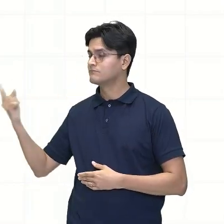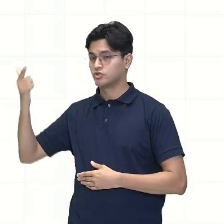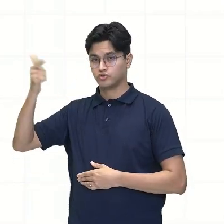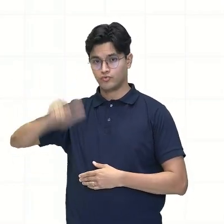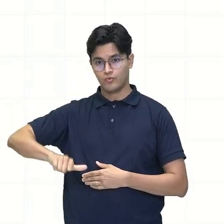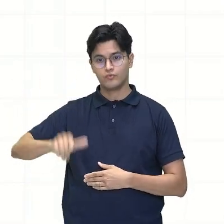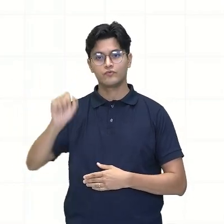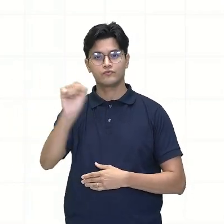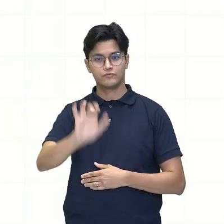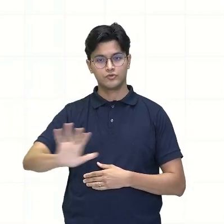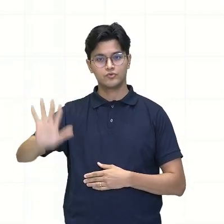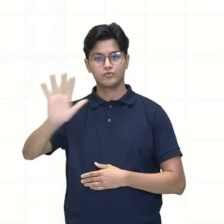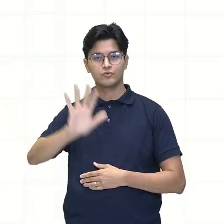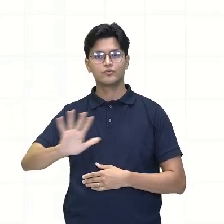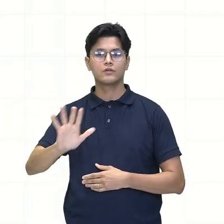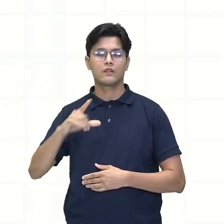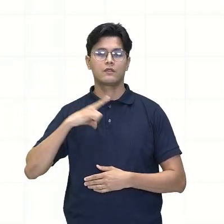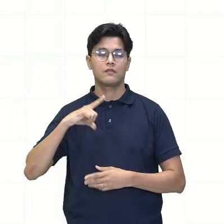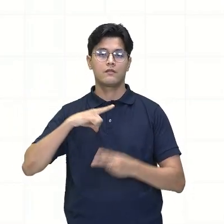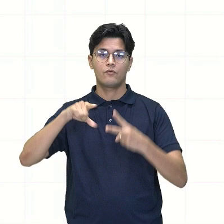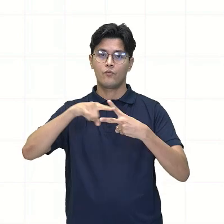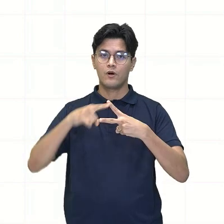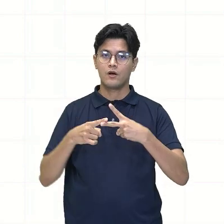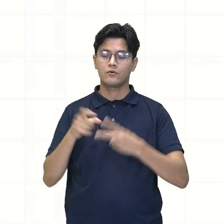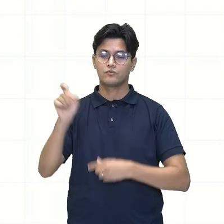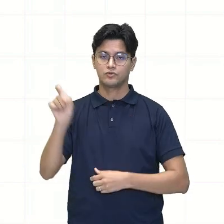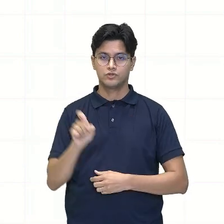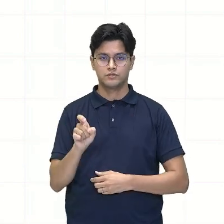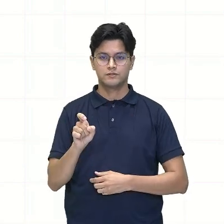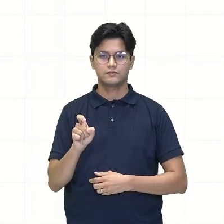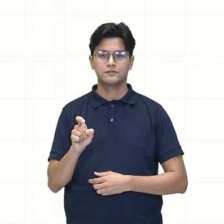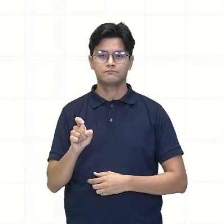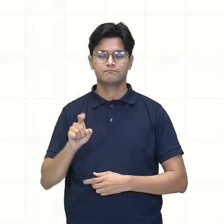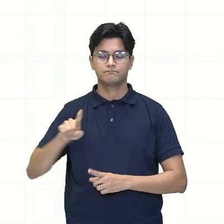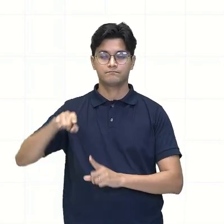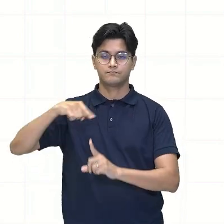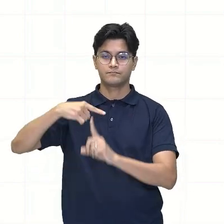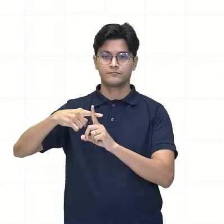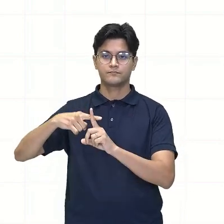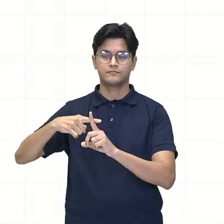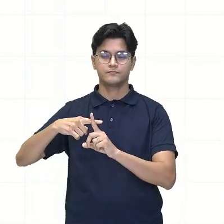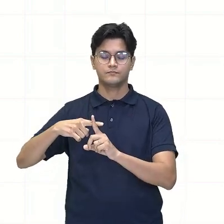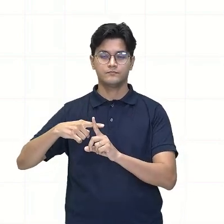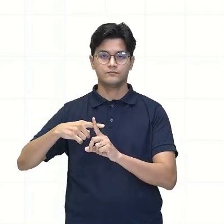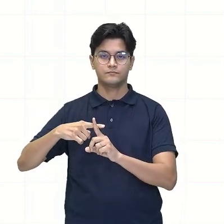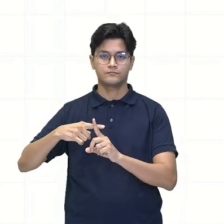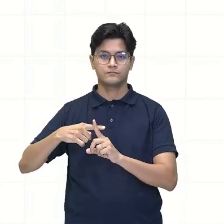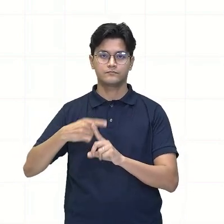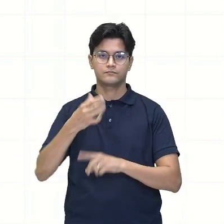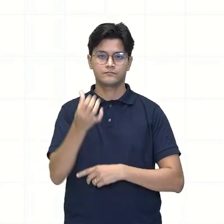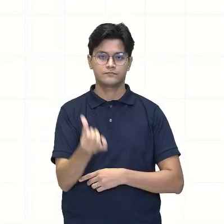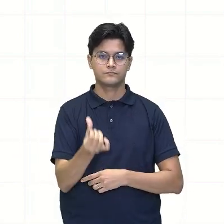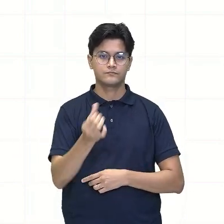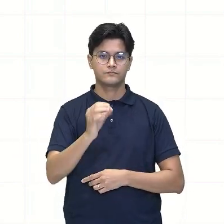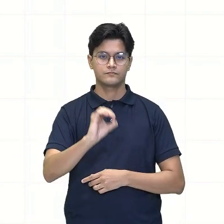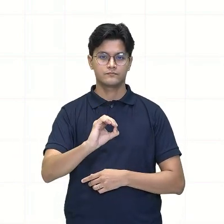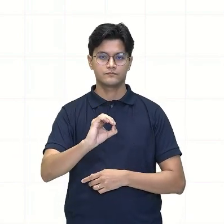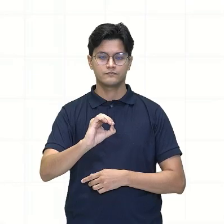O nosso ângulo x somado com